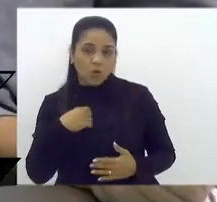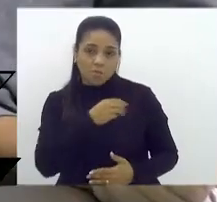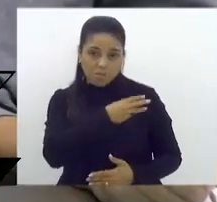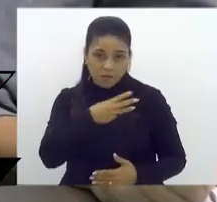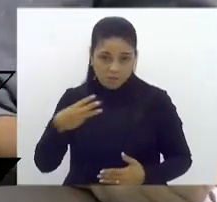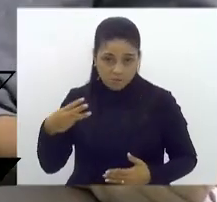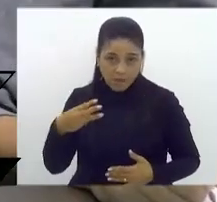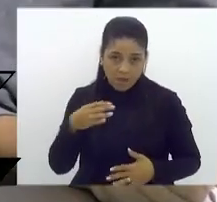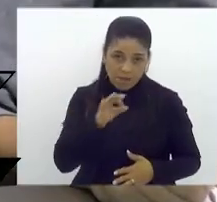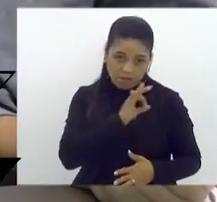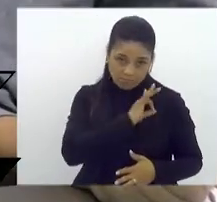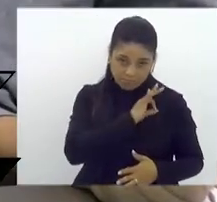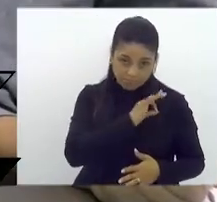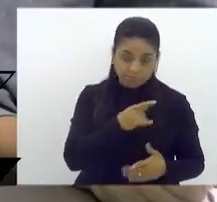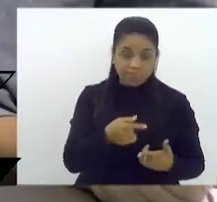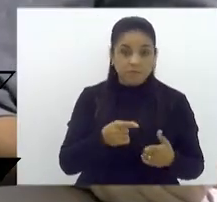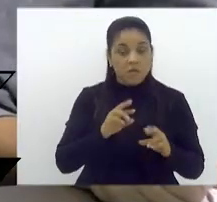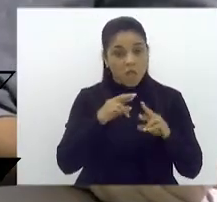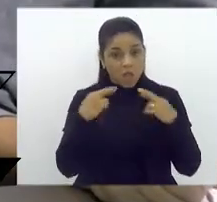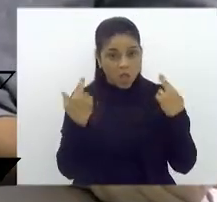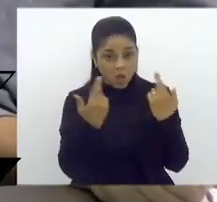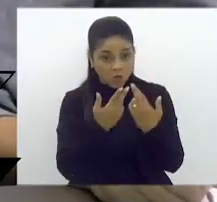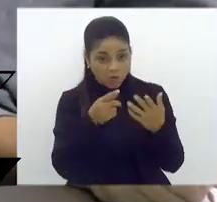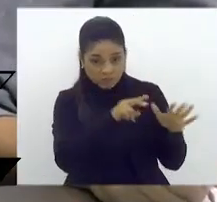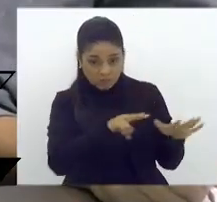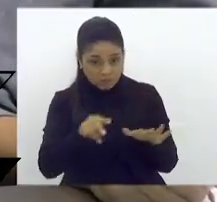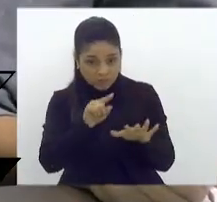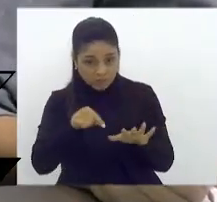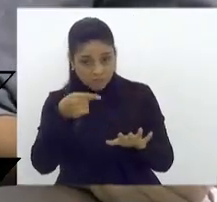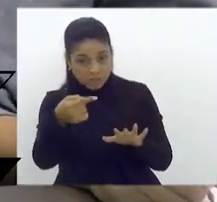próxima reunião, a gente já possa trazer também